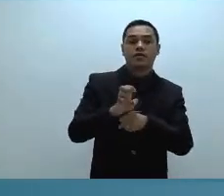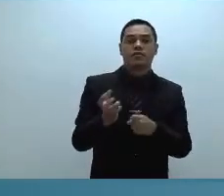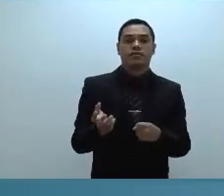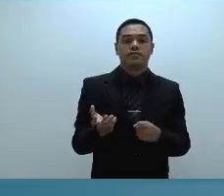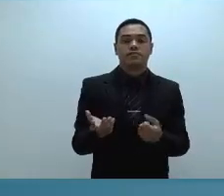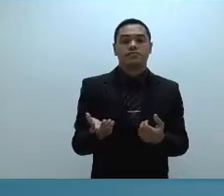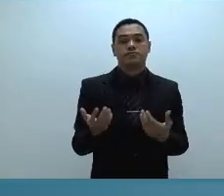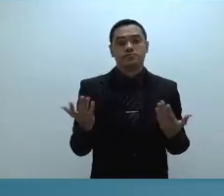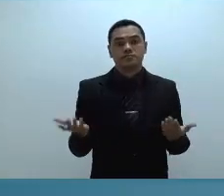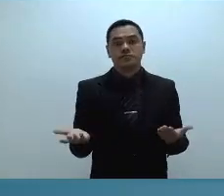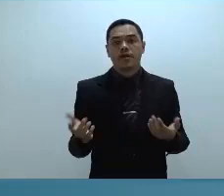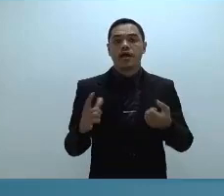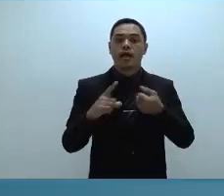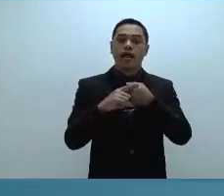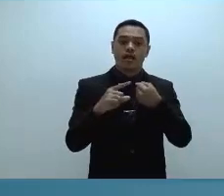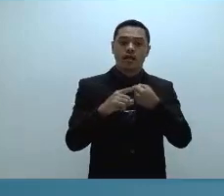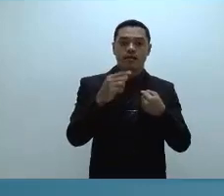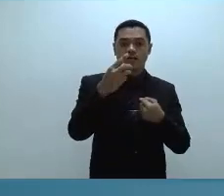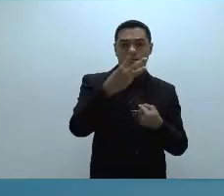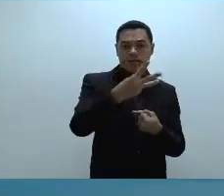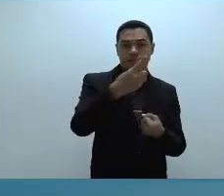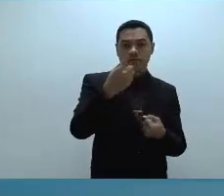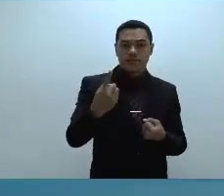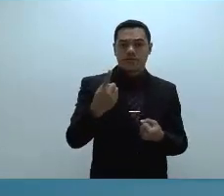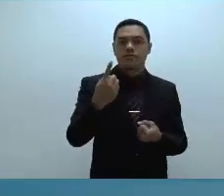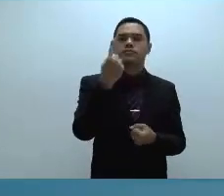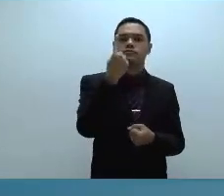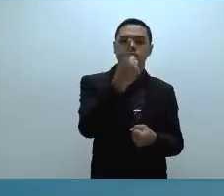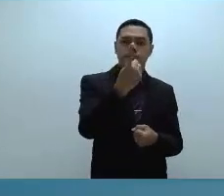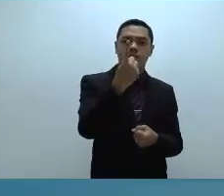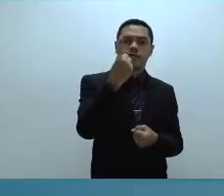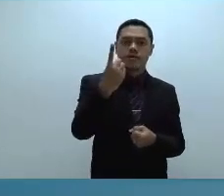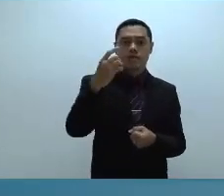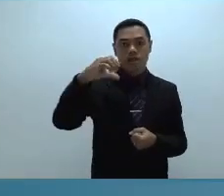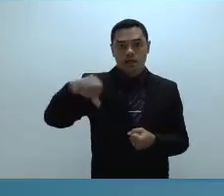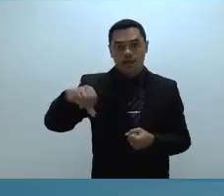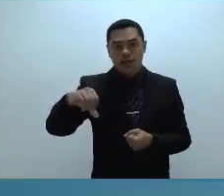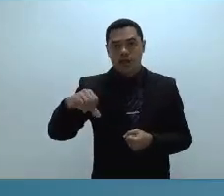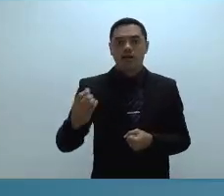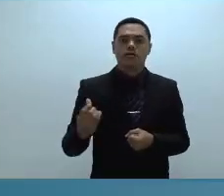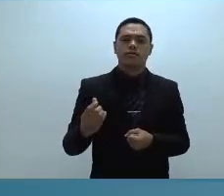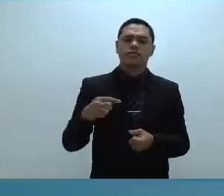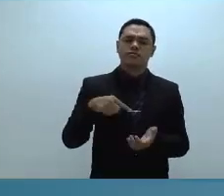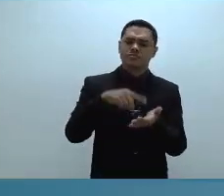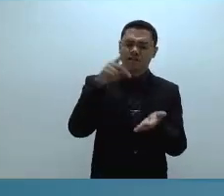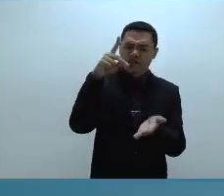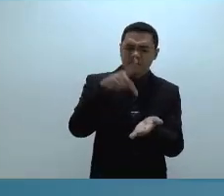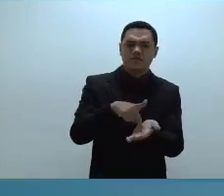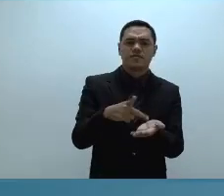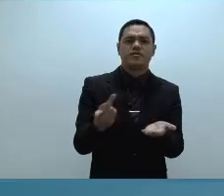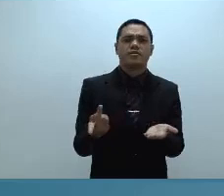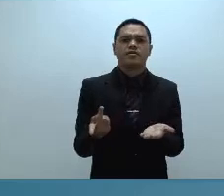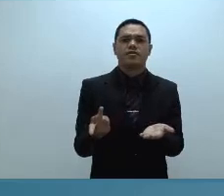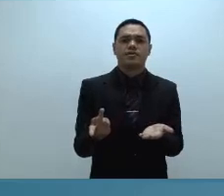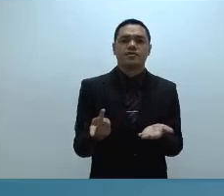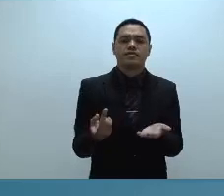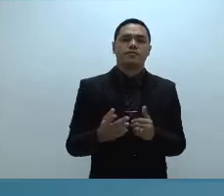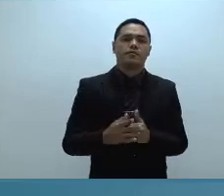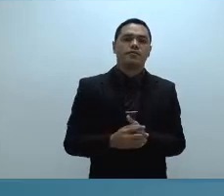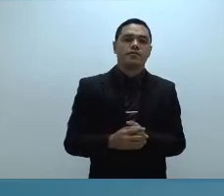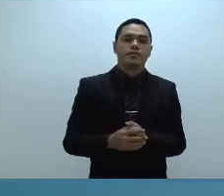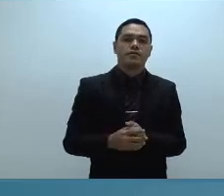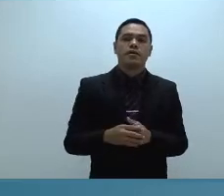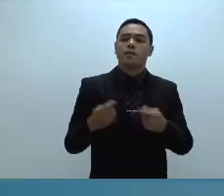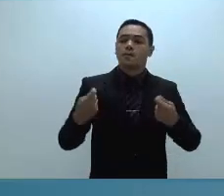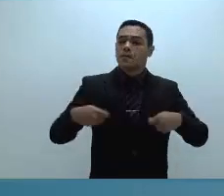O artigo 31, inciso 19, é original. Não houve emendas, senhores. Então, tem que ser